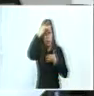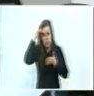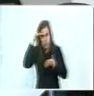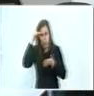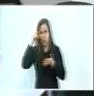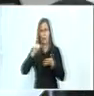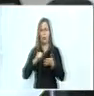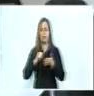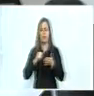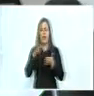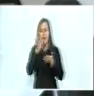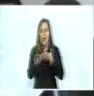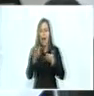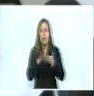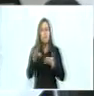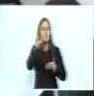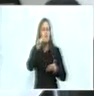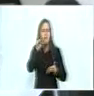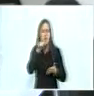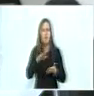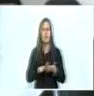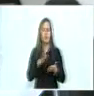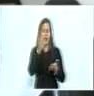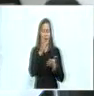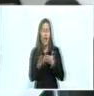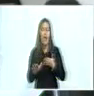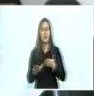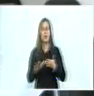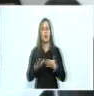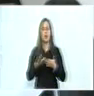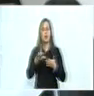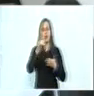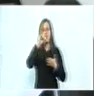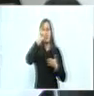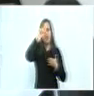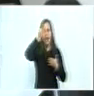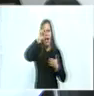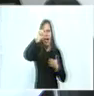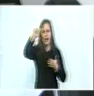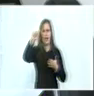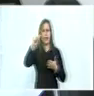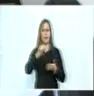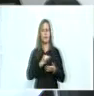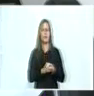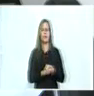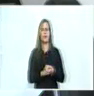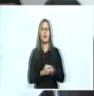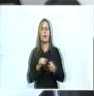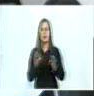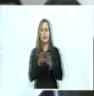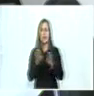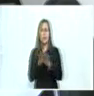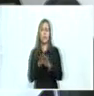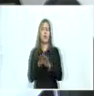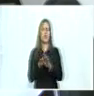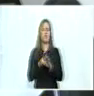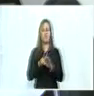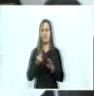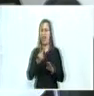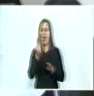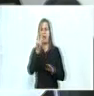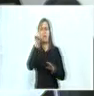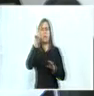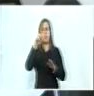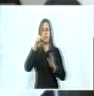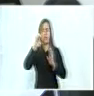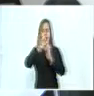servidores públicos, gastos com diárias, empenhos contendo valor e favorecido,